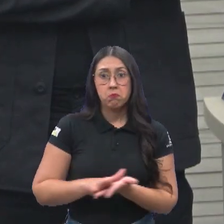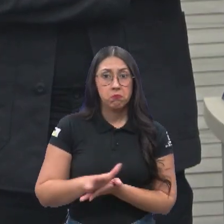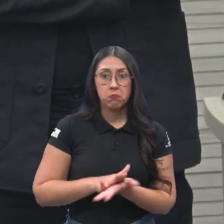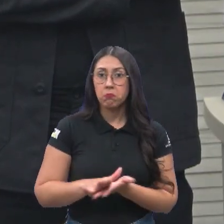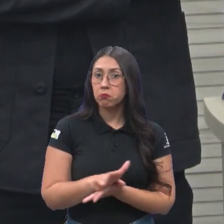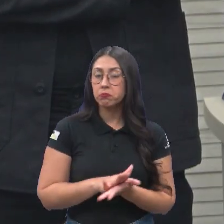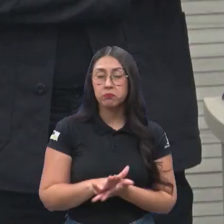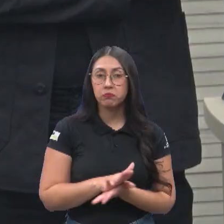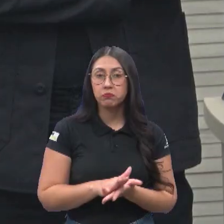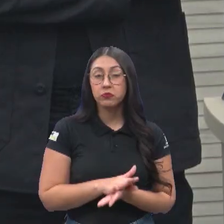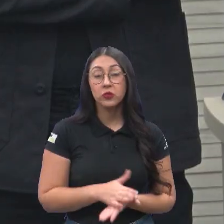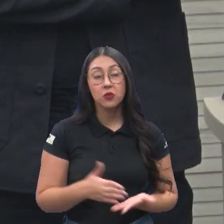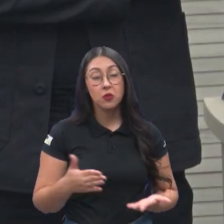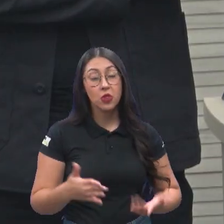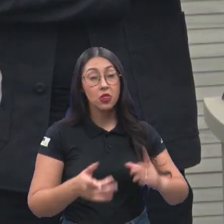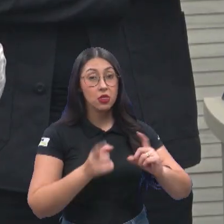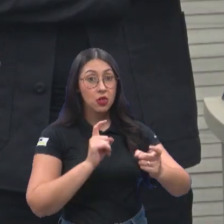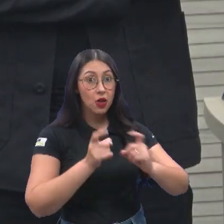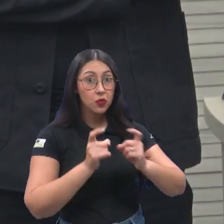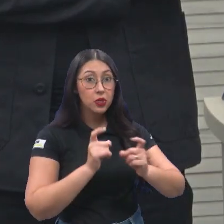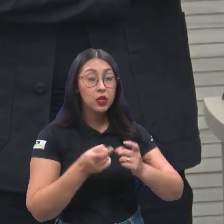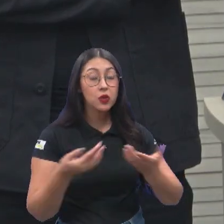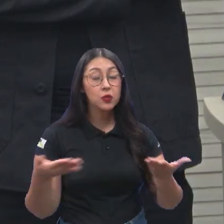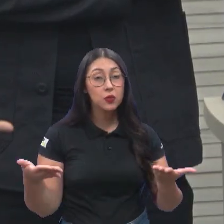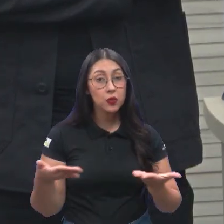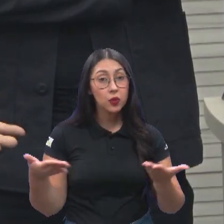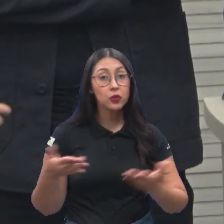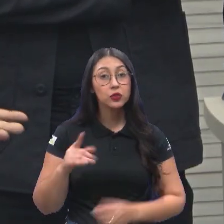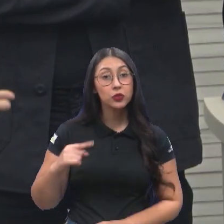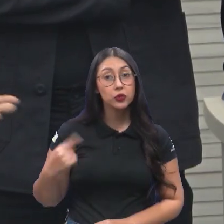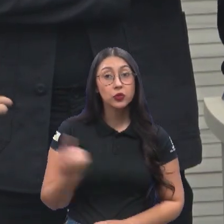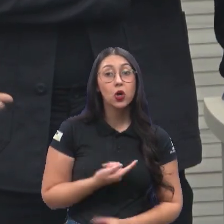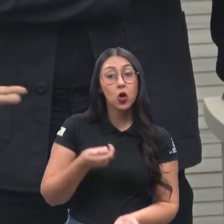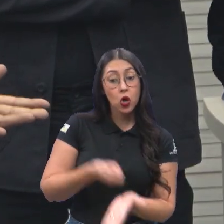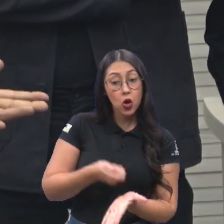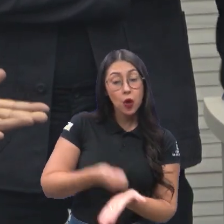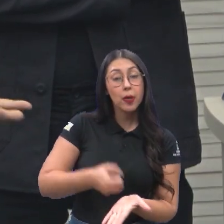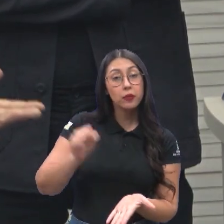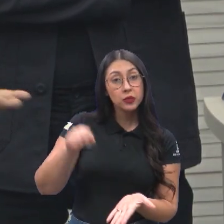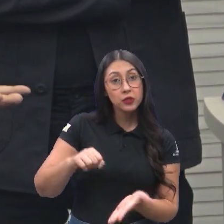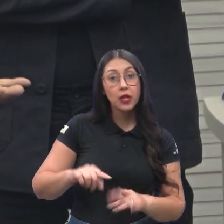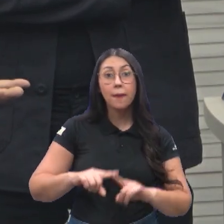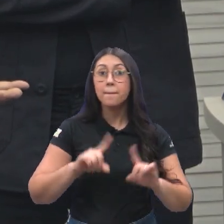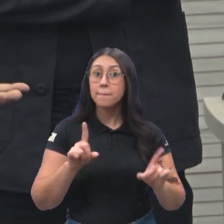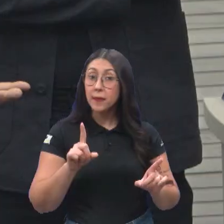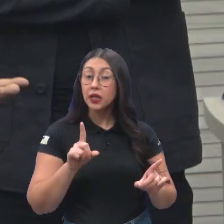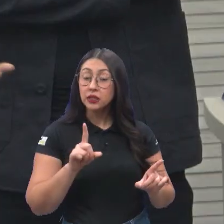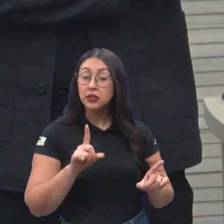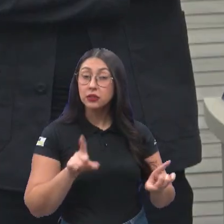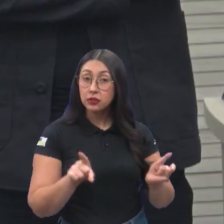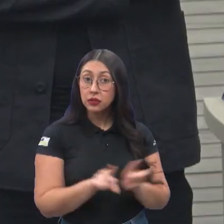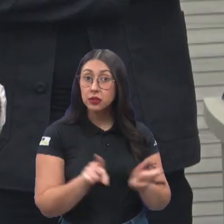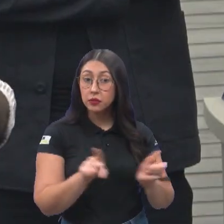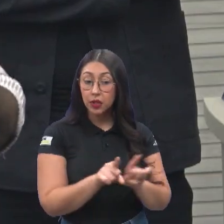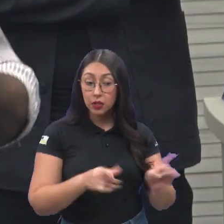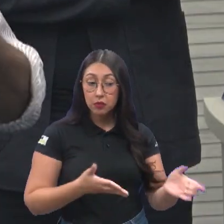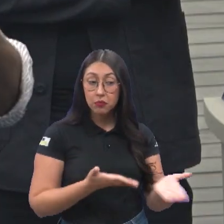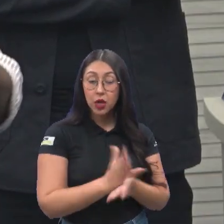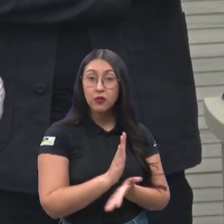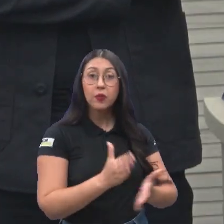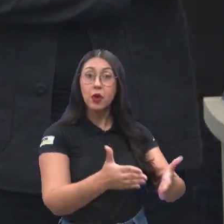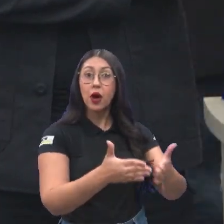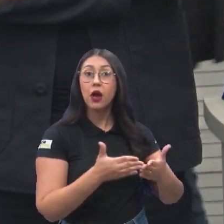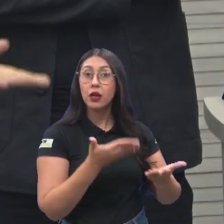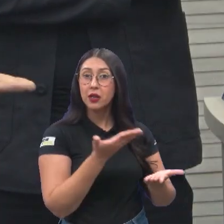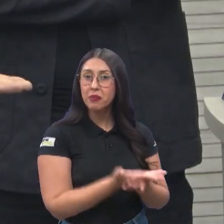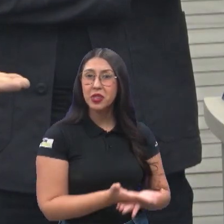na reunião, hoje, nós cobramos sim, mas nós votamos requerimentos e aprovamos requerimento. Agora, para